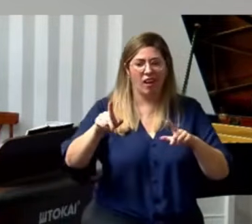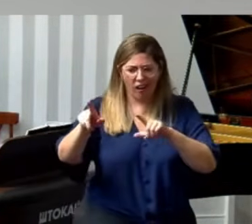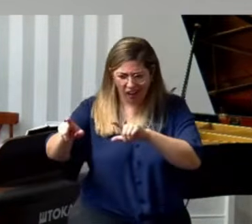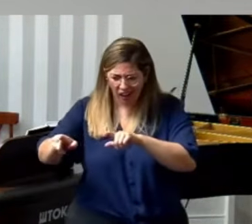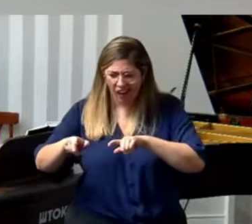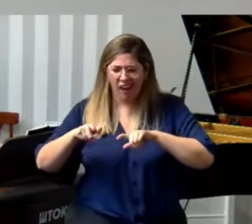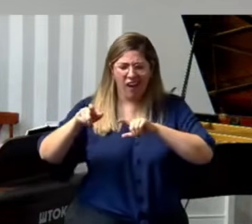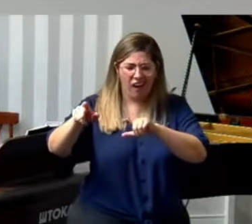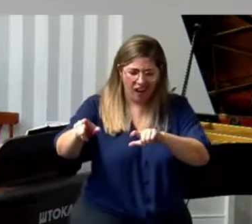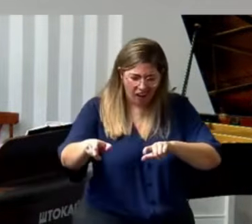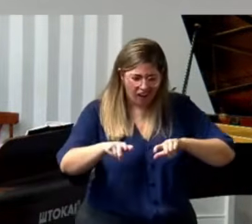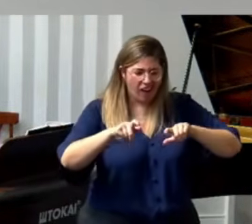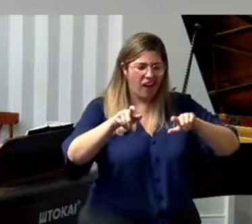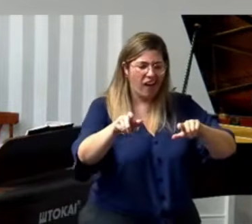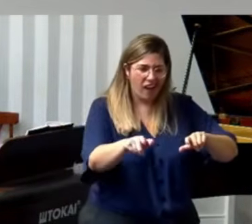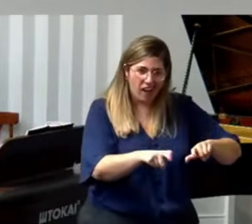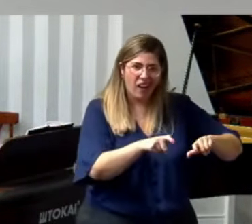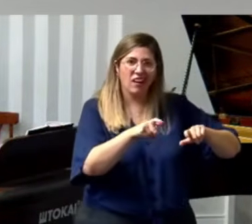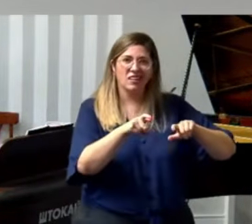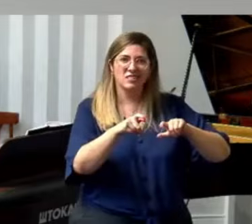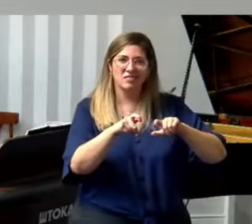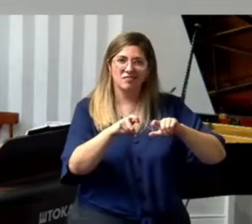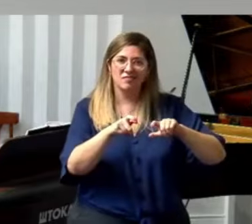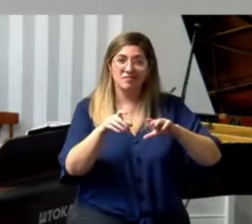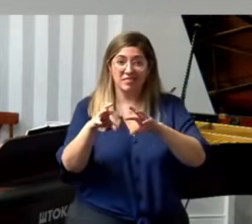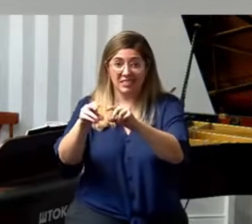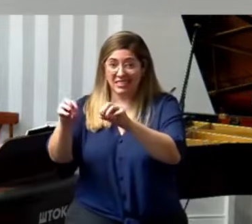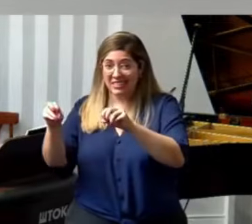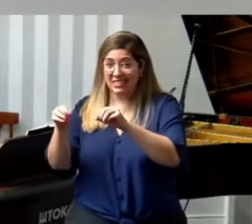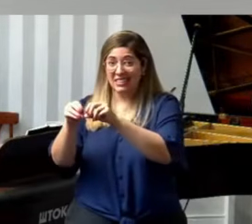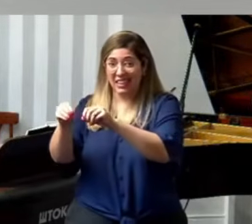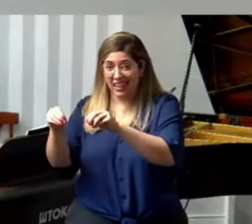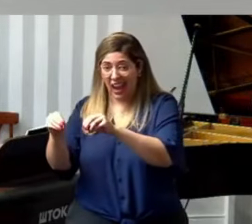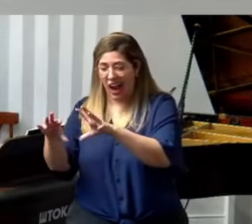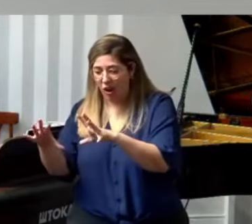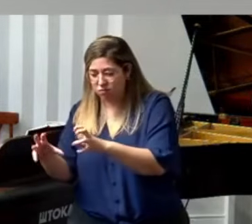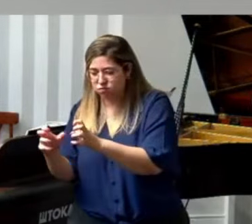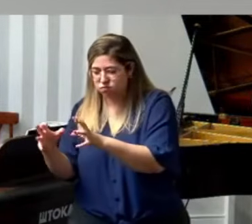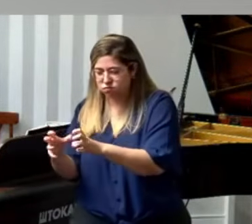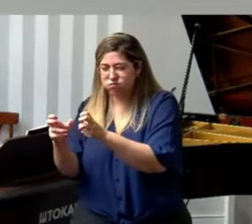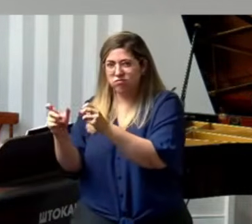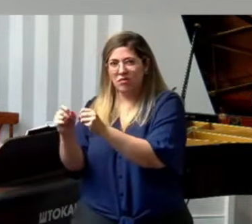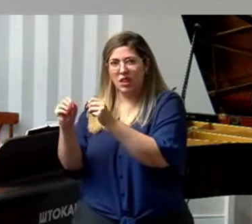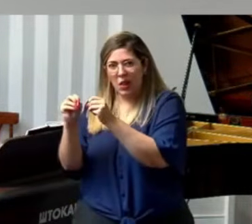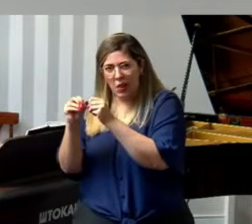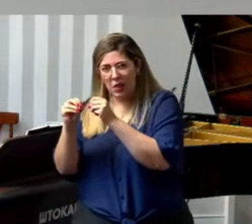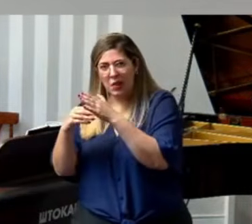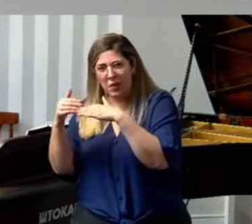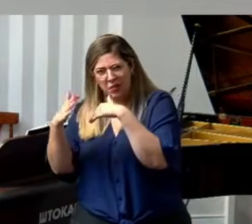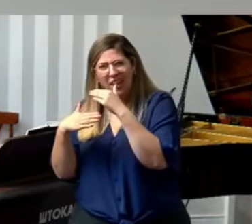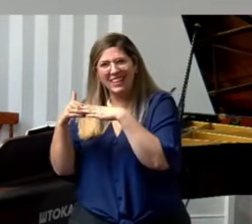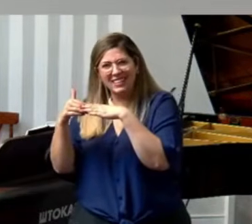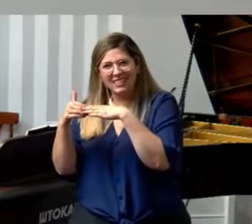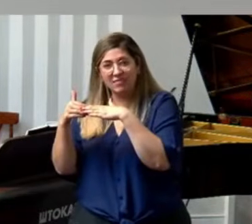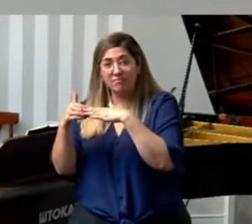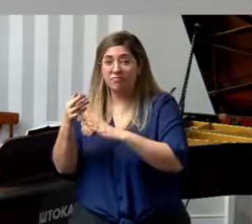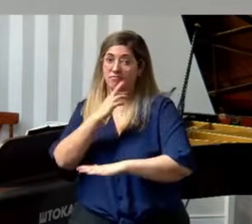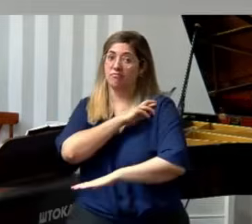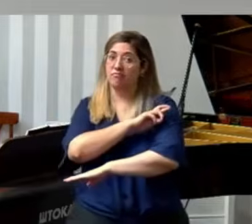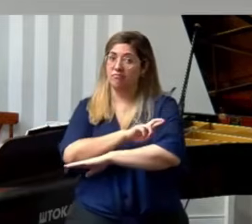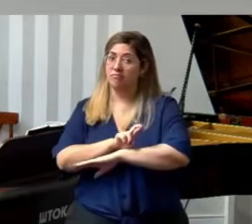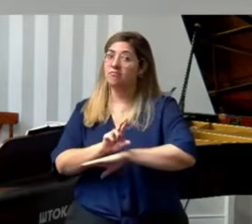da qual ele havia sido tomado. Ele continuaria com a mesma